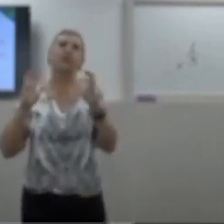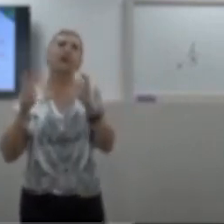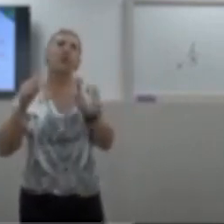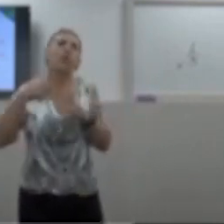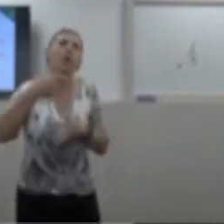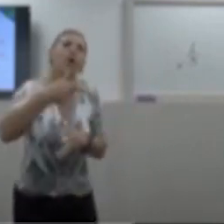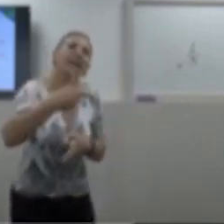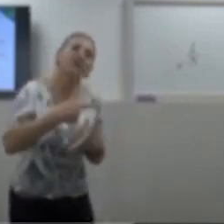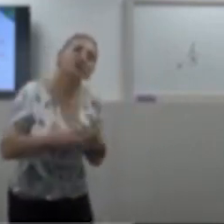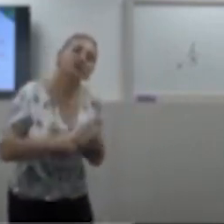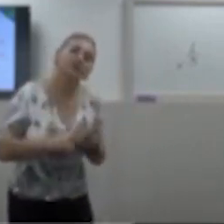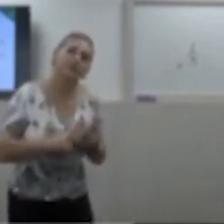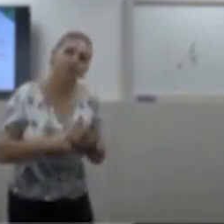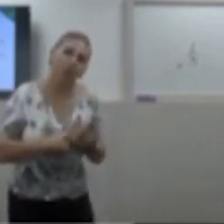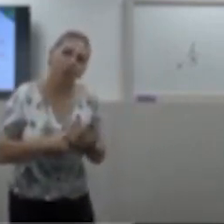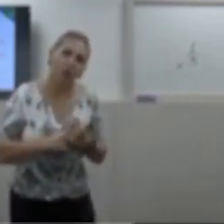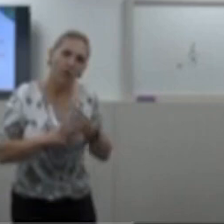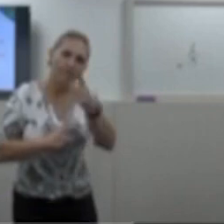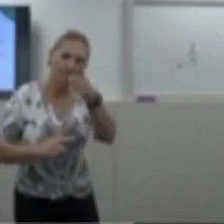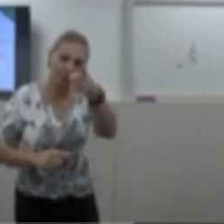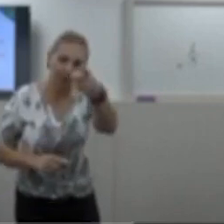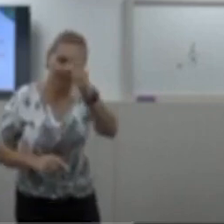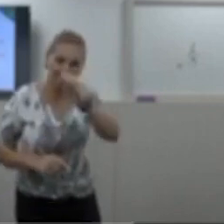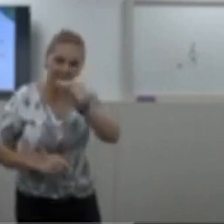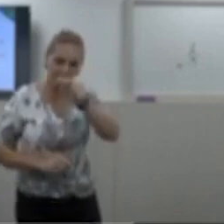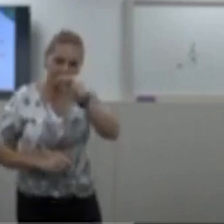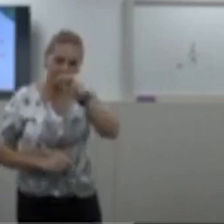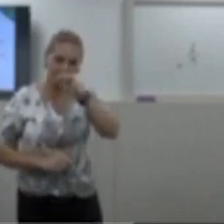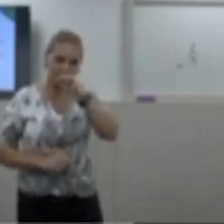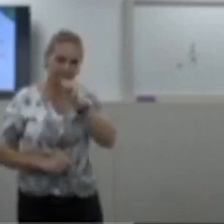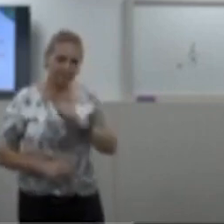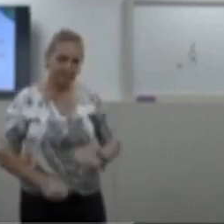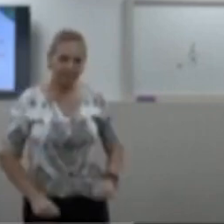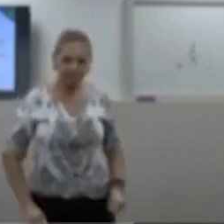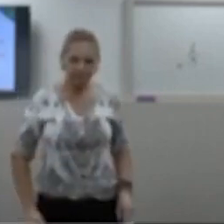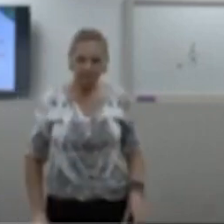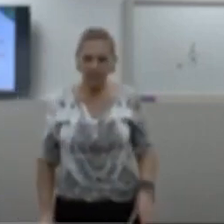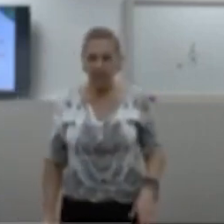vamos chamar de numeral coletivo. Por exemplo,